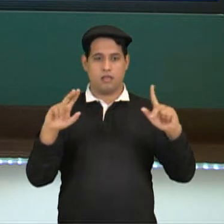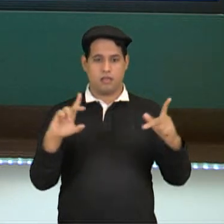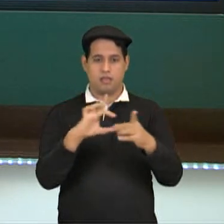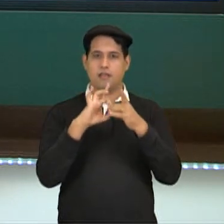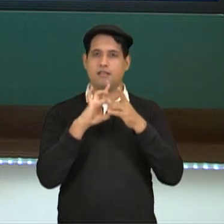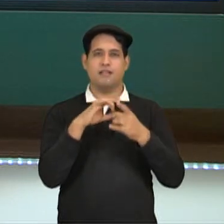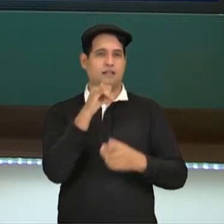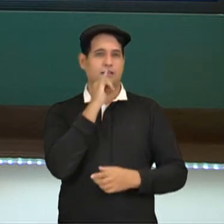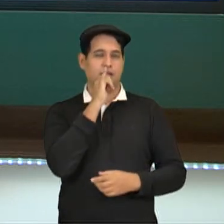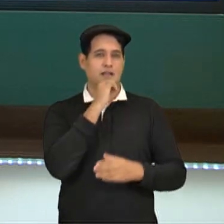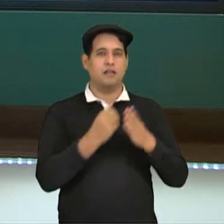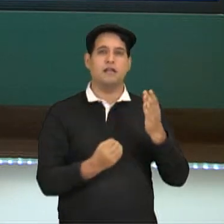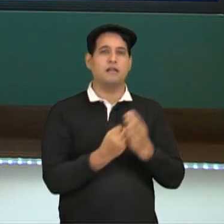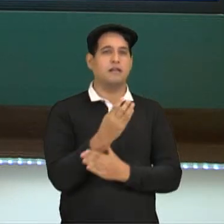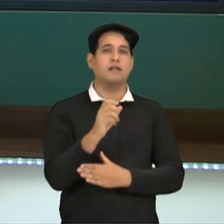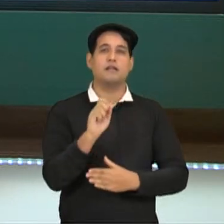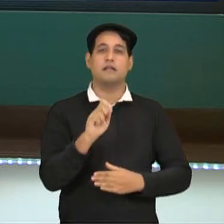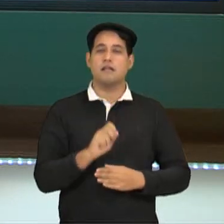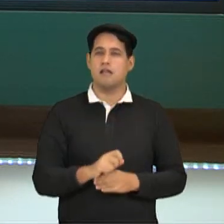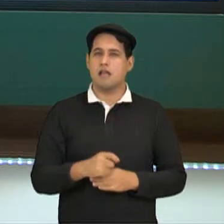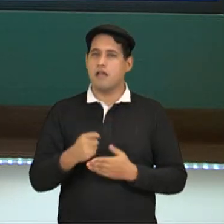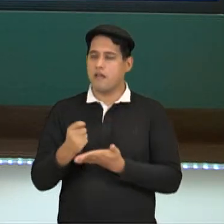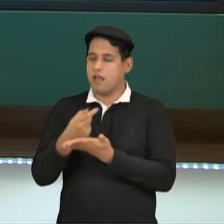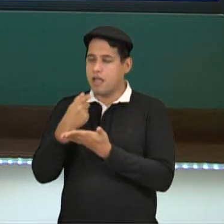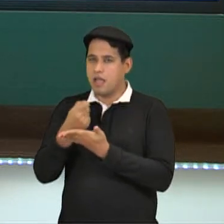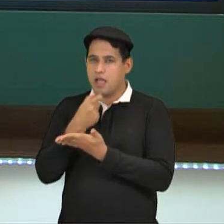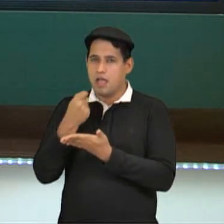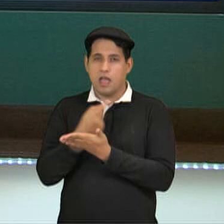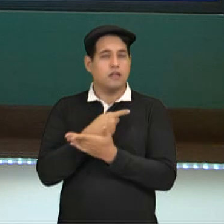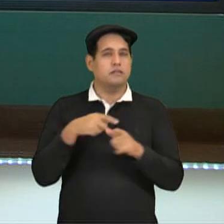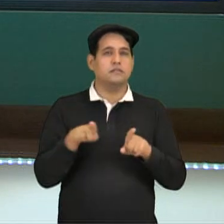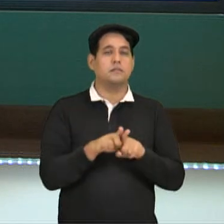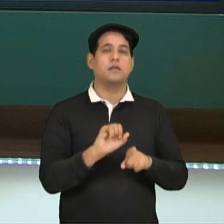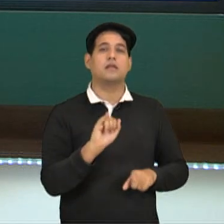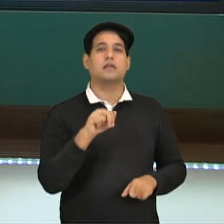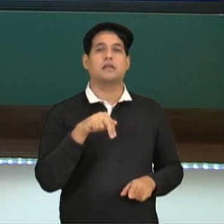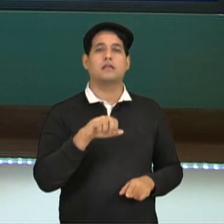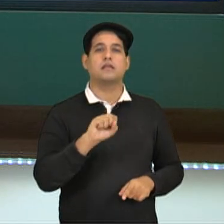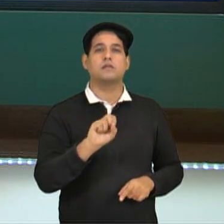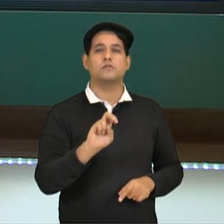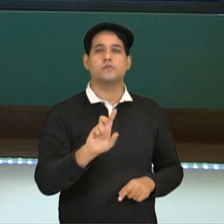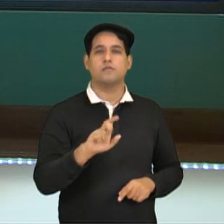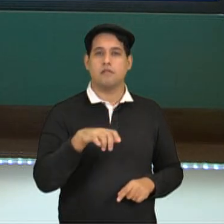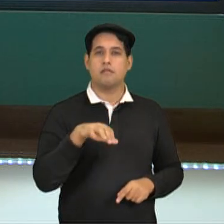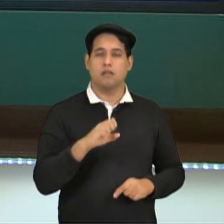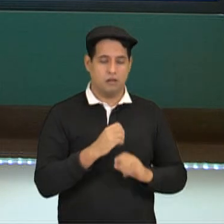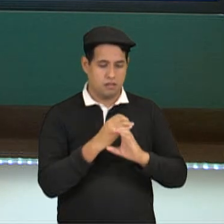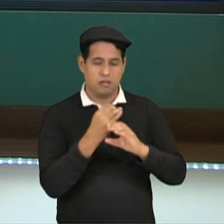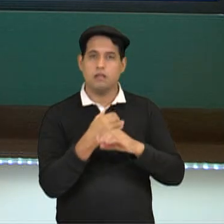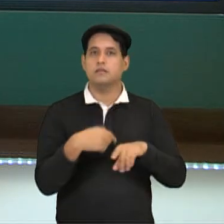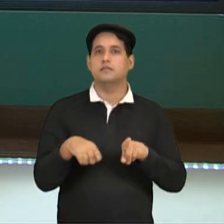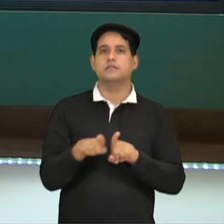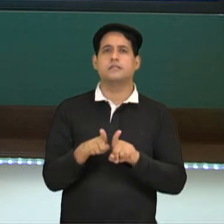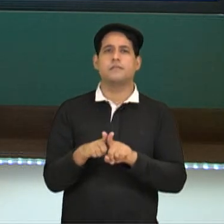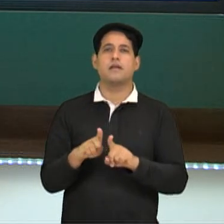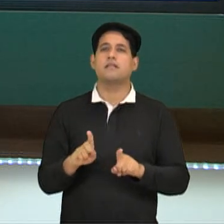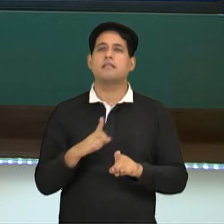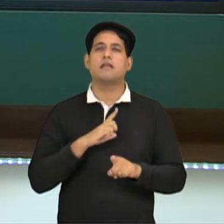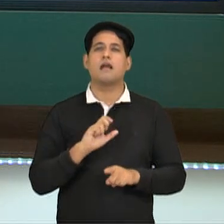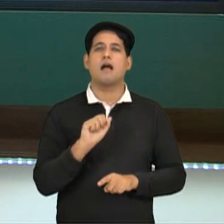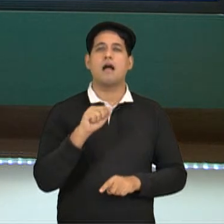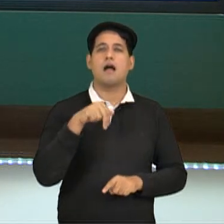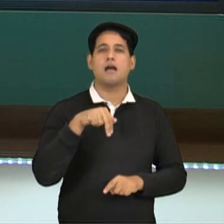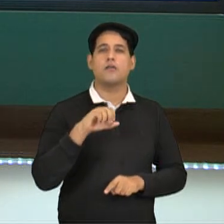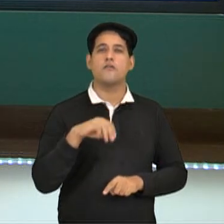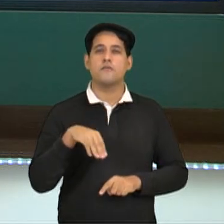foi o caso da produção dos antibióticos e da insulina em laboratório. E também a edição de genomas, que é o